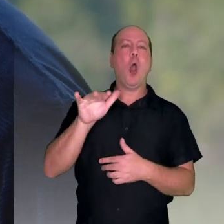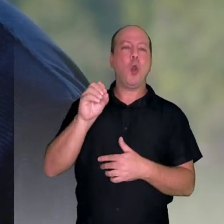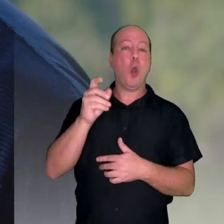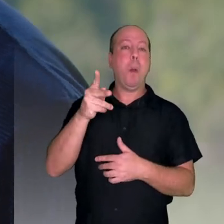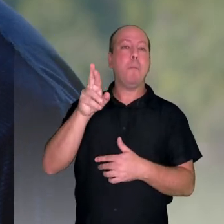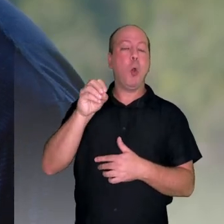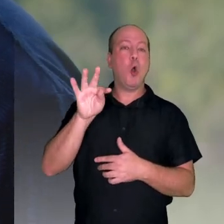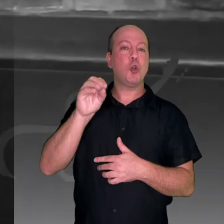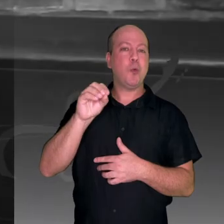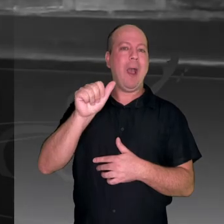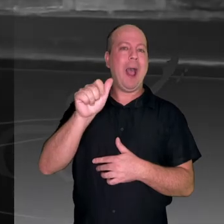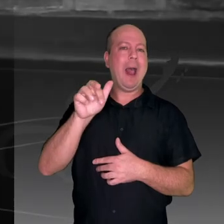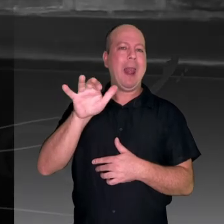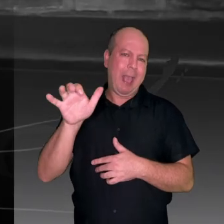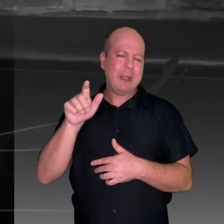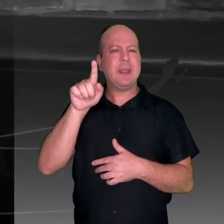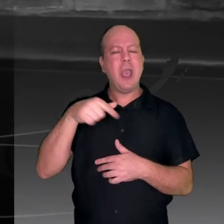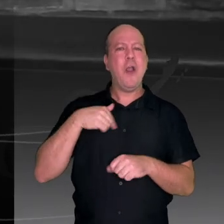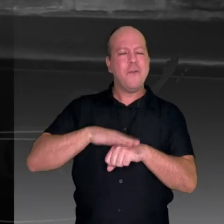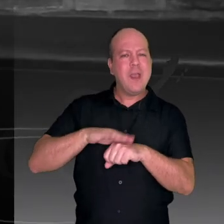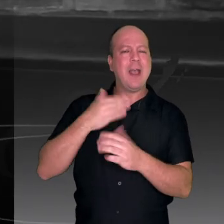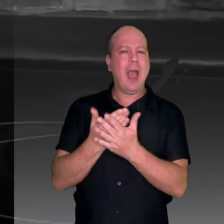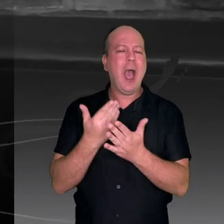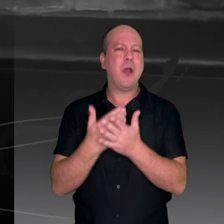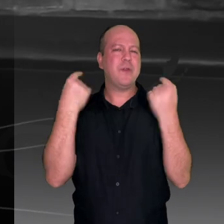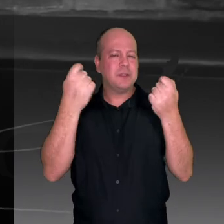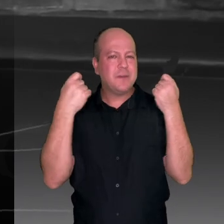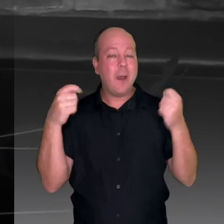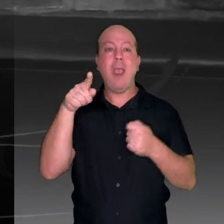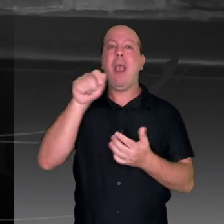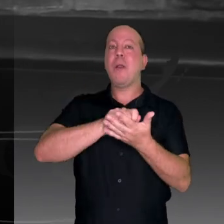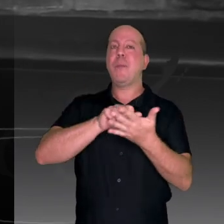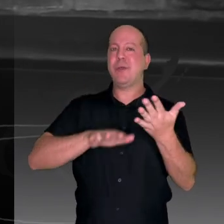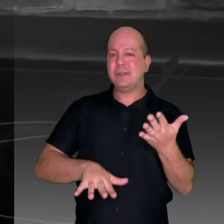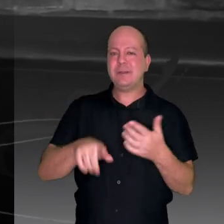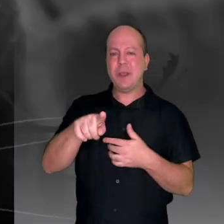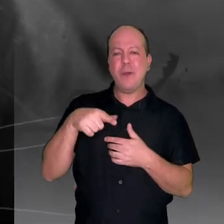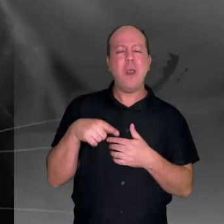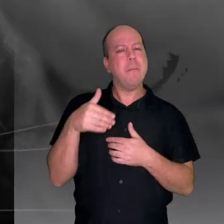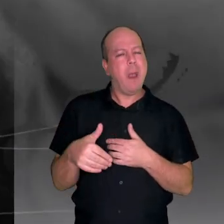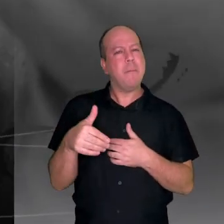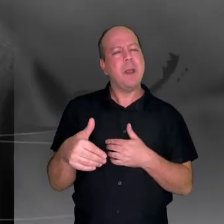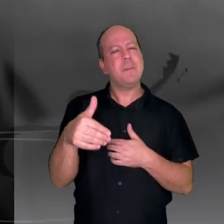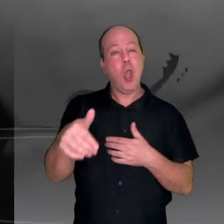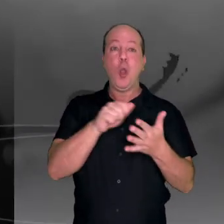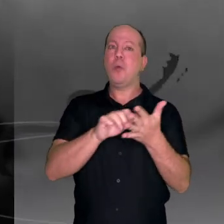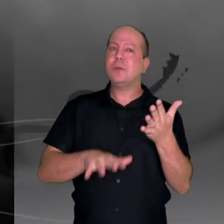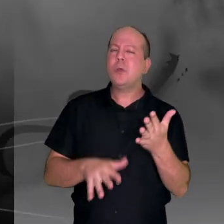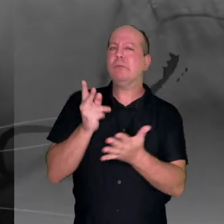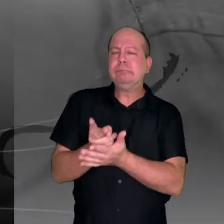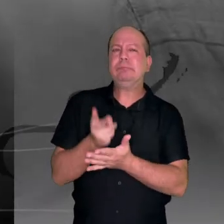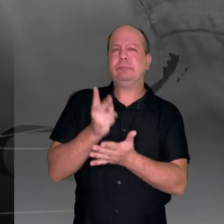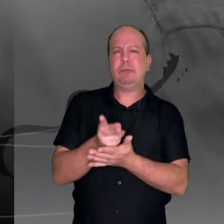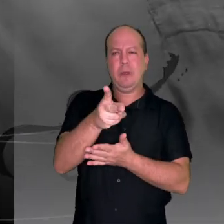Paulo Porto Alegre, que na época eu tive algumas aulas com ele, em festivais e coisa e tal, e ele era um compositor bissexto, e pouco a pouco ele foi se tornando um